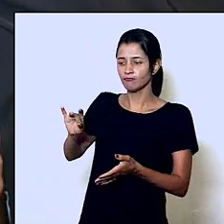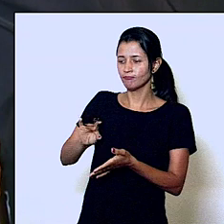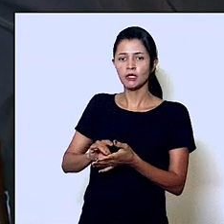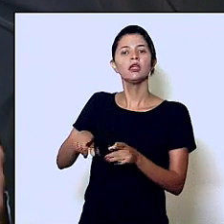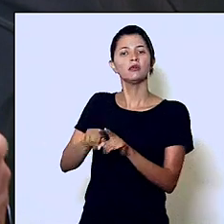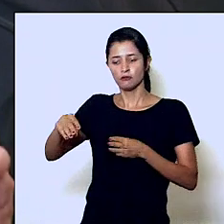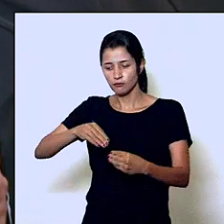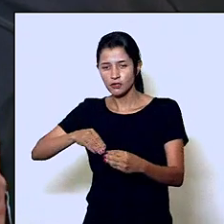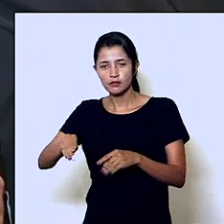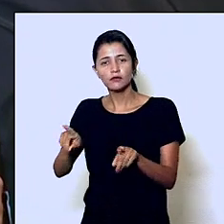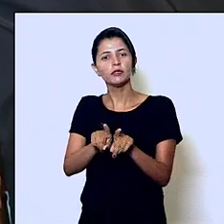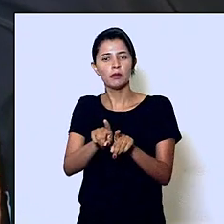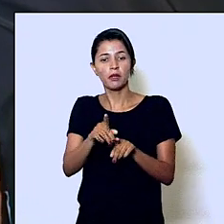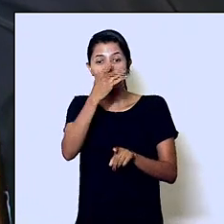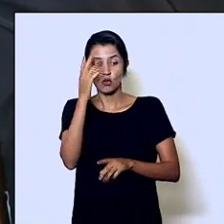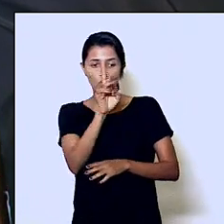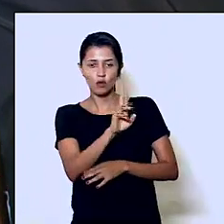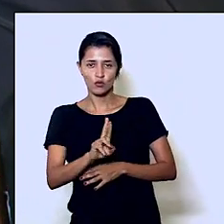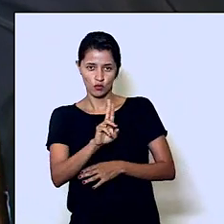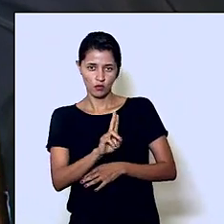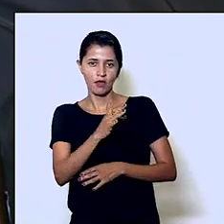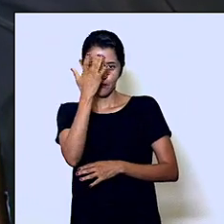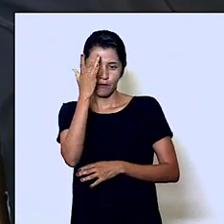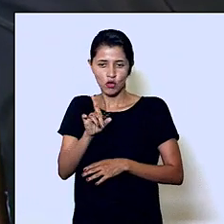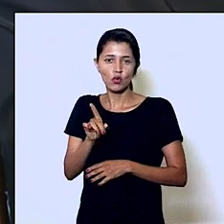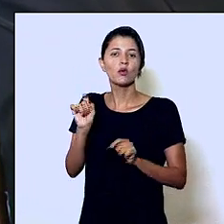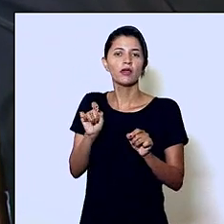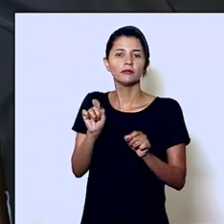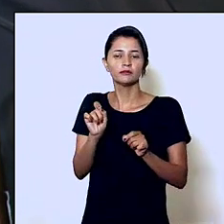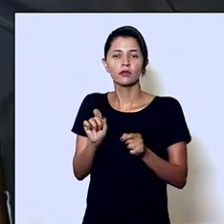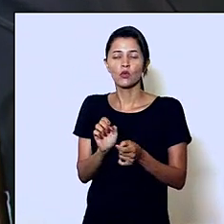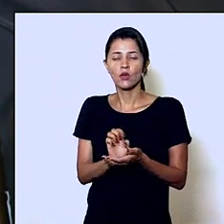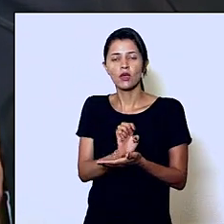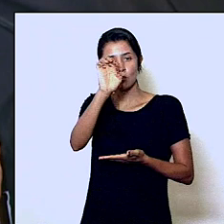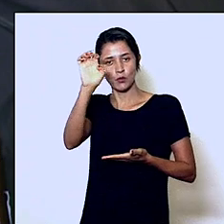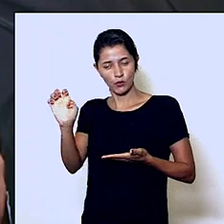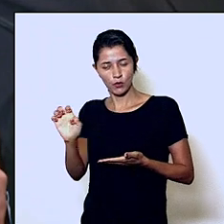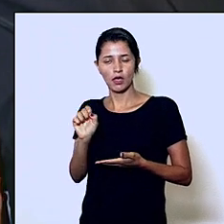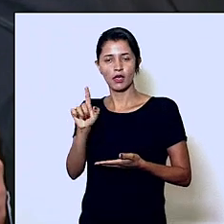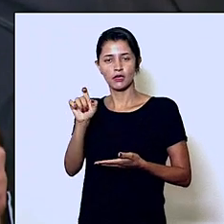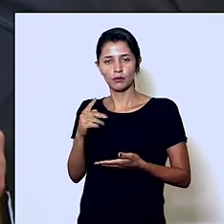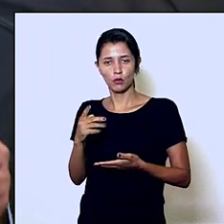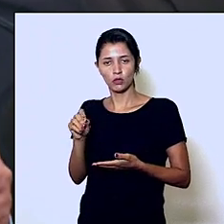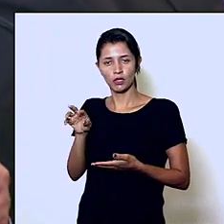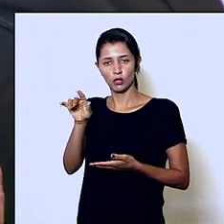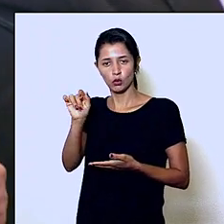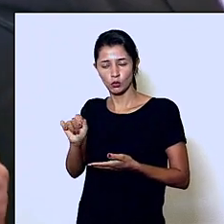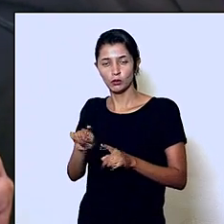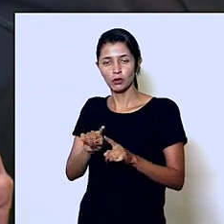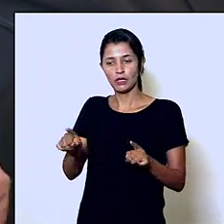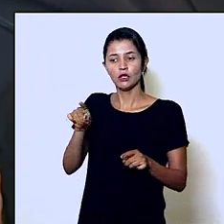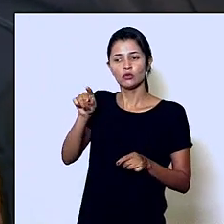seu usuário, ou seja, o exportador. Esse princípio se refletiu na implantação de técnicas e